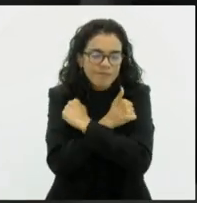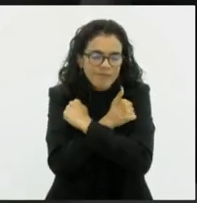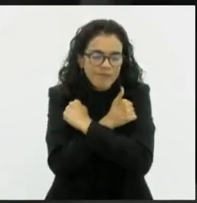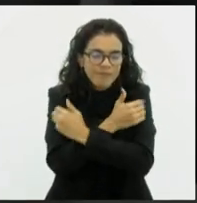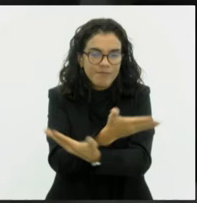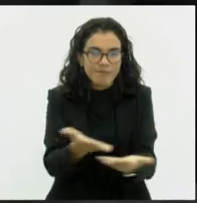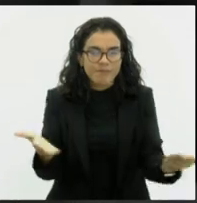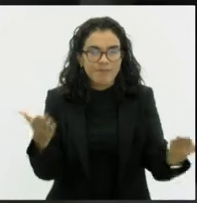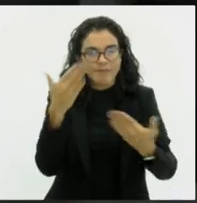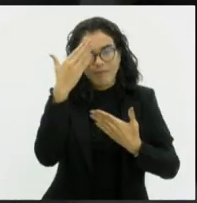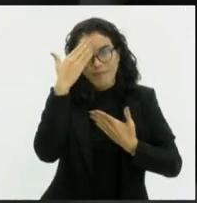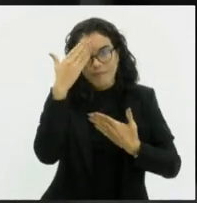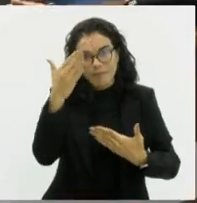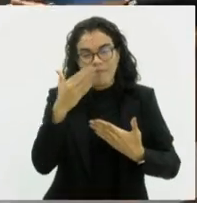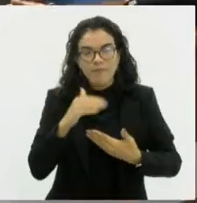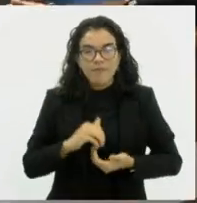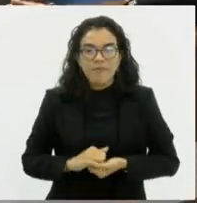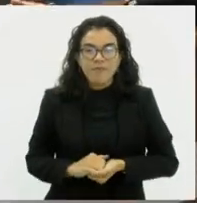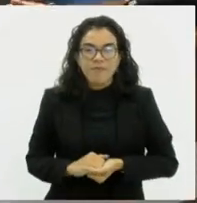muito obrigado.